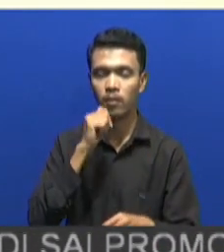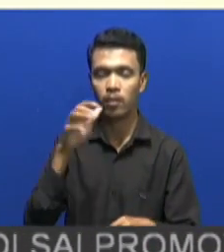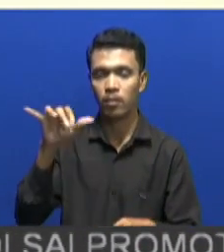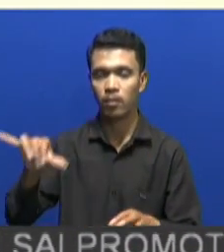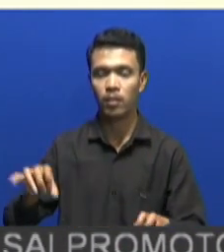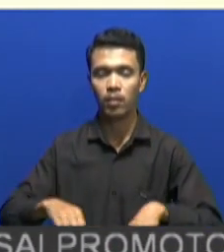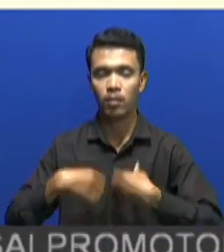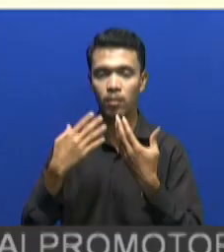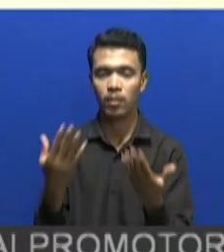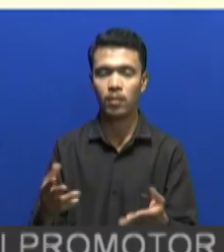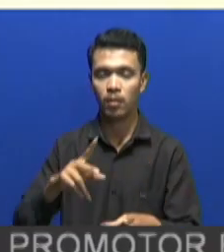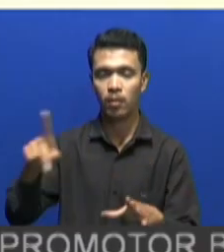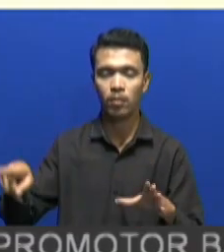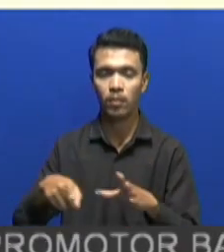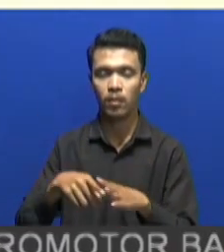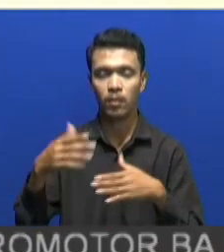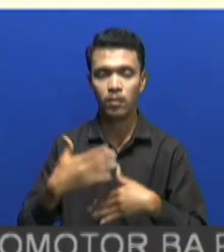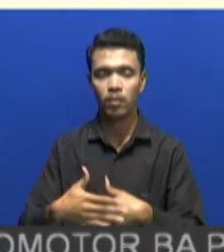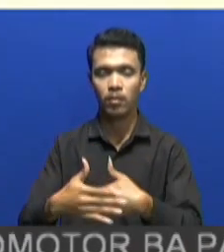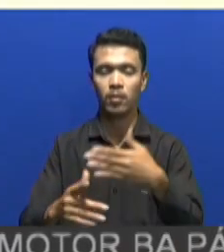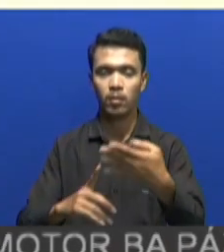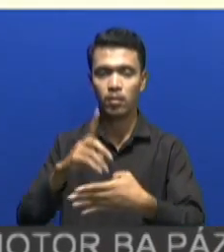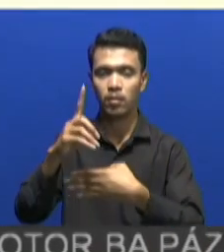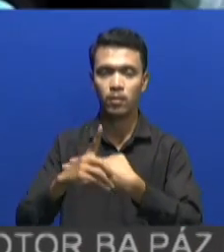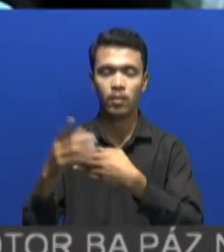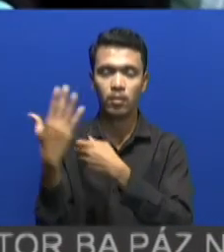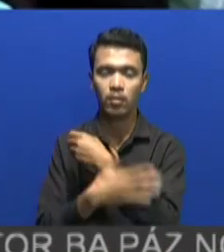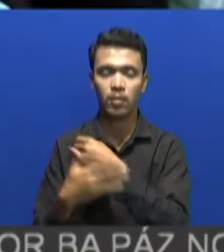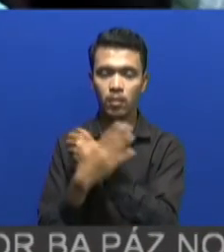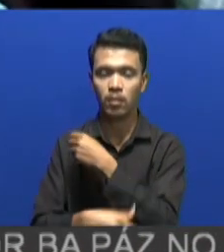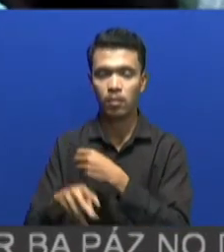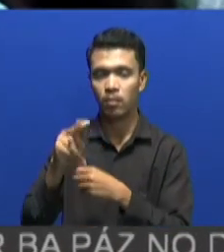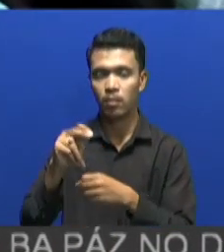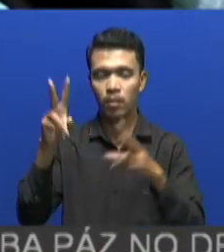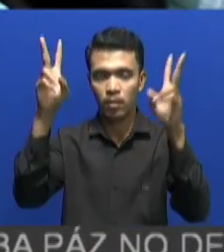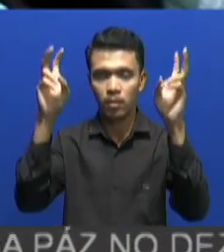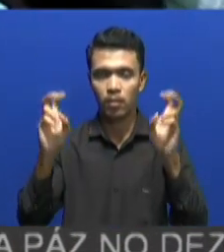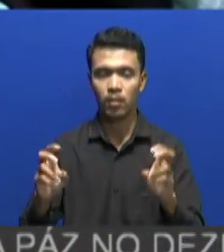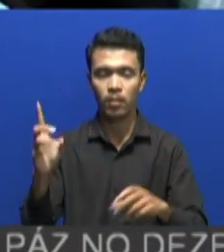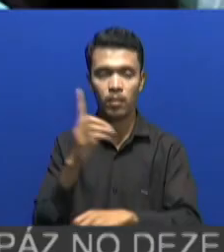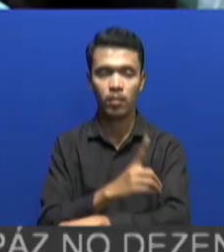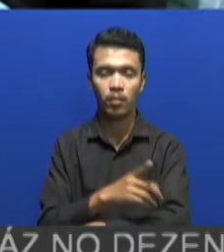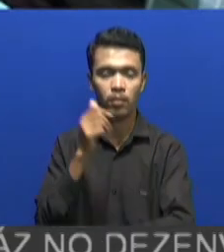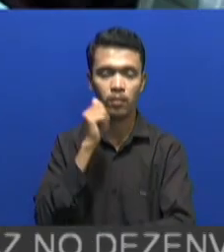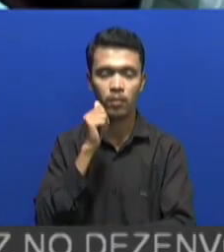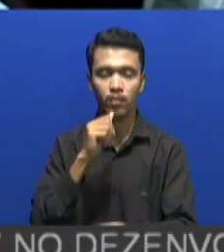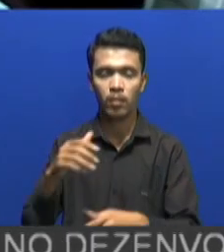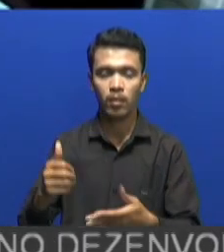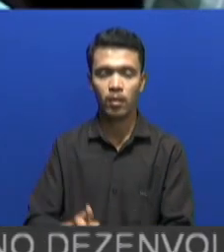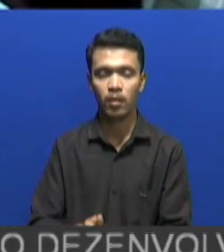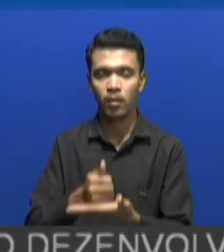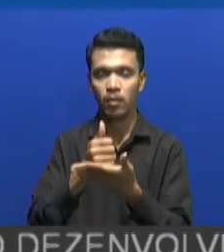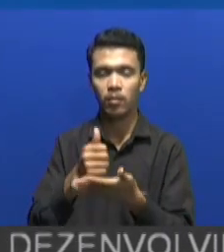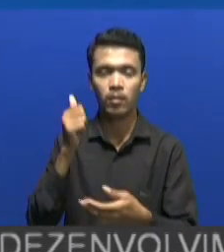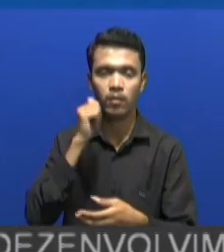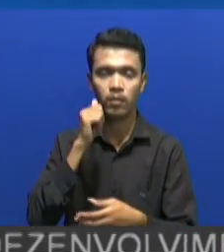também participa no processo de desenvolvimento rai de Ninia. Tema da celebração Loron Feto Rural, né? Maka Hakbit Economia